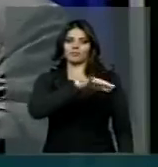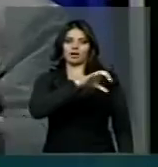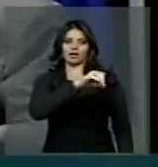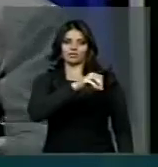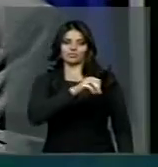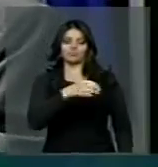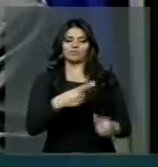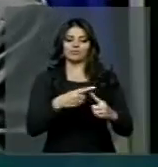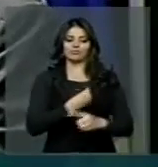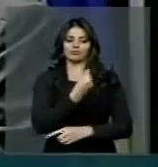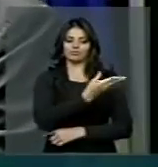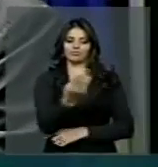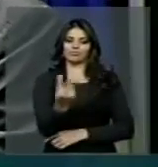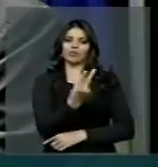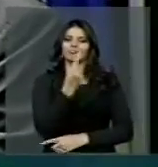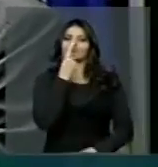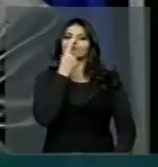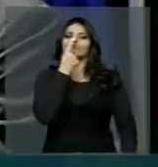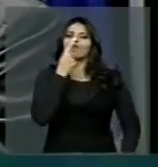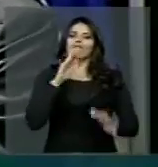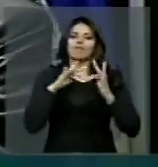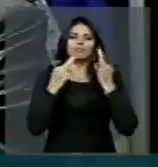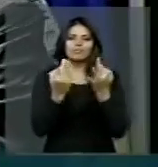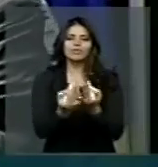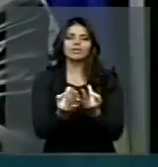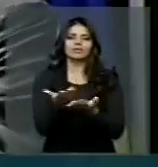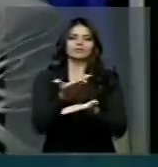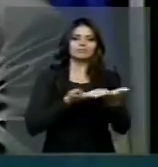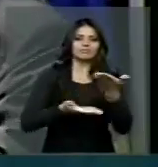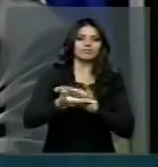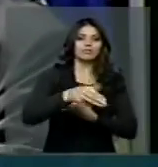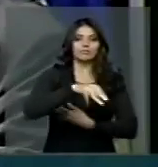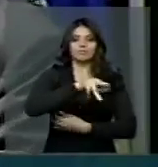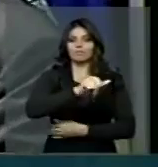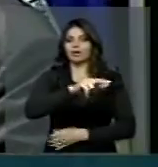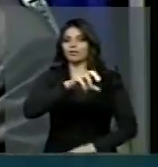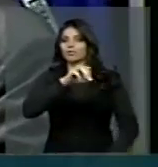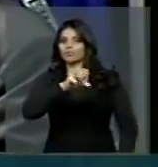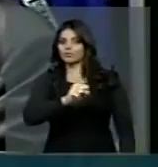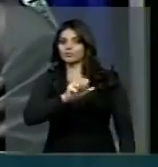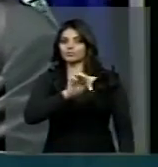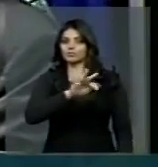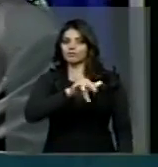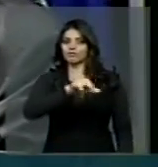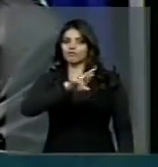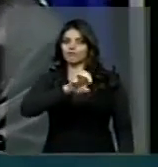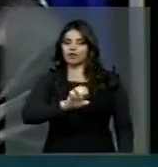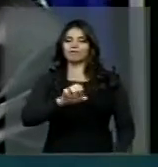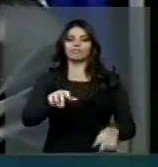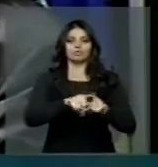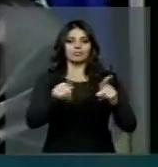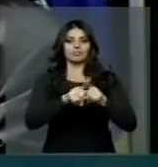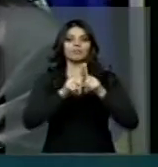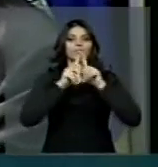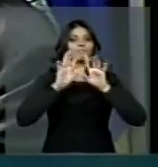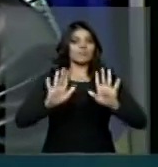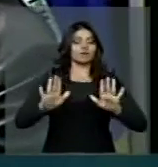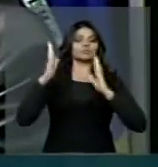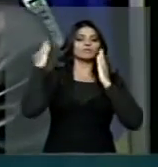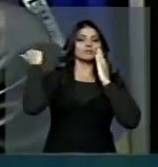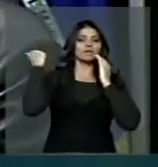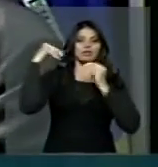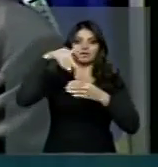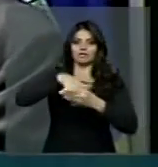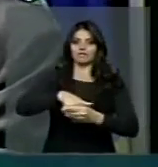gozava da intimidade da família e de Marcos Freire especialmente, mas na eleição de Fernando